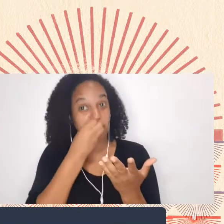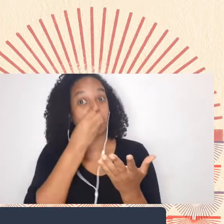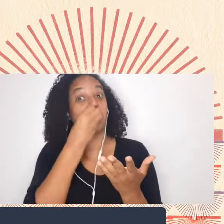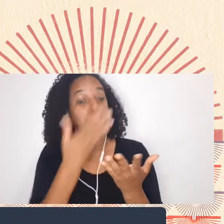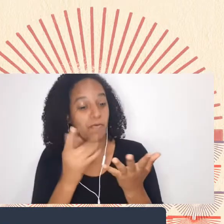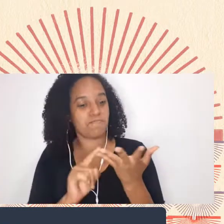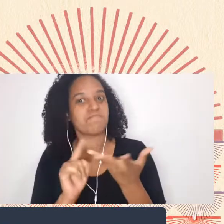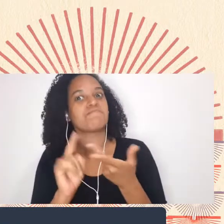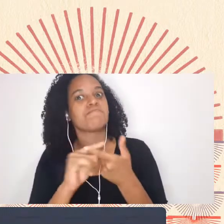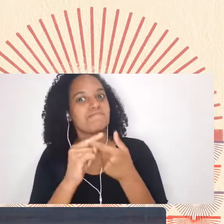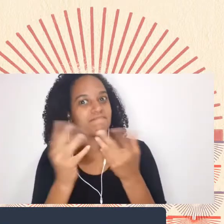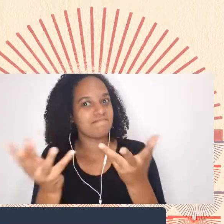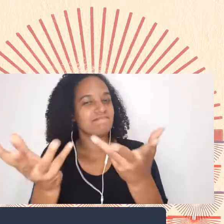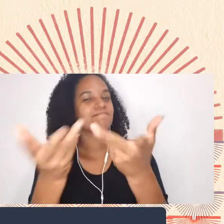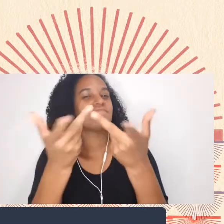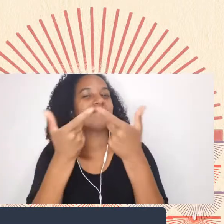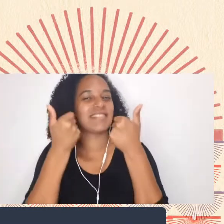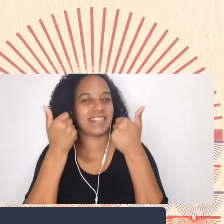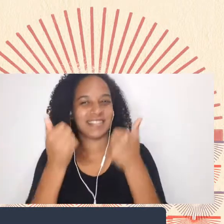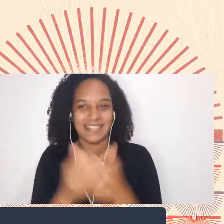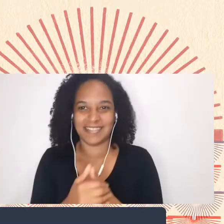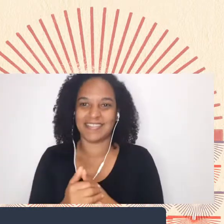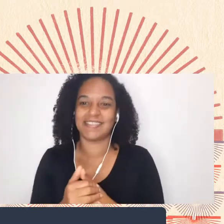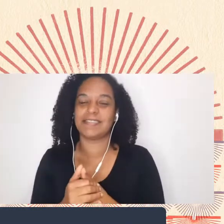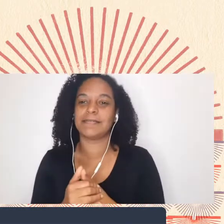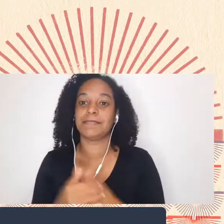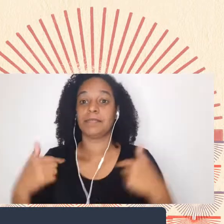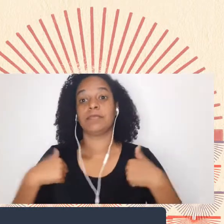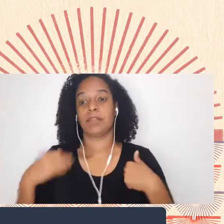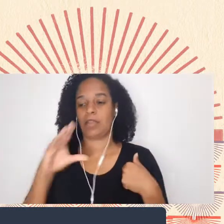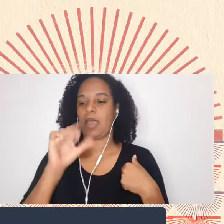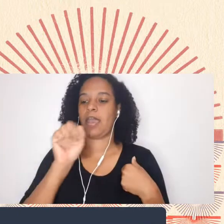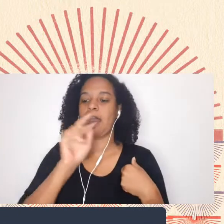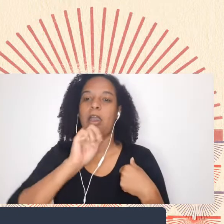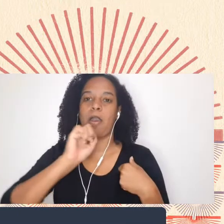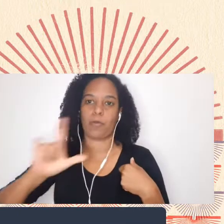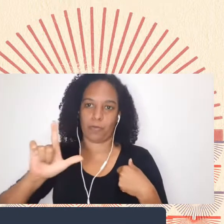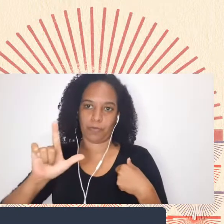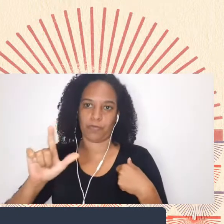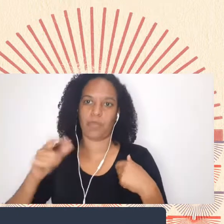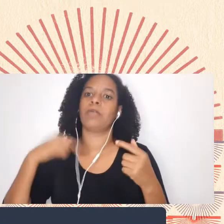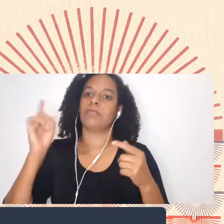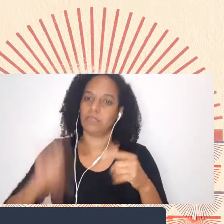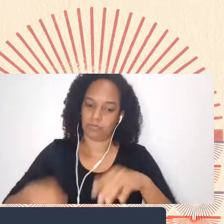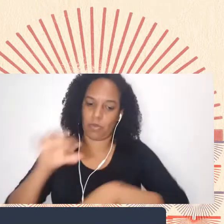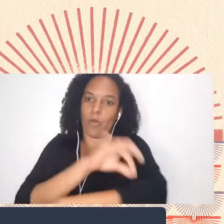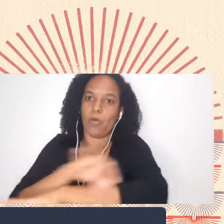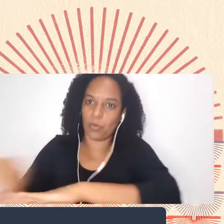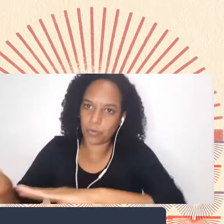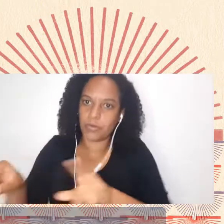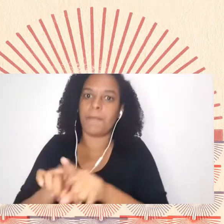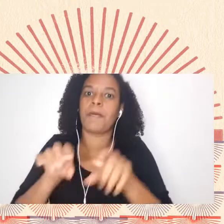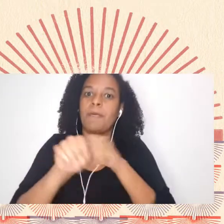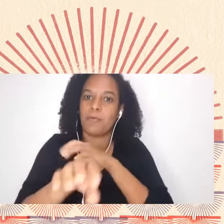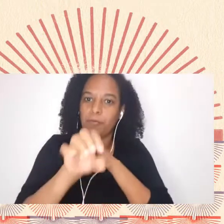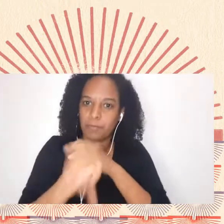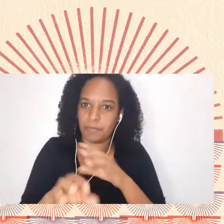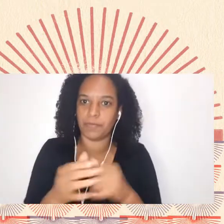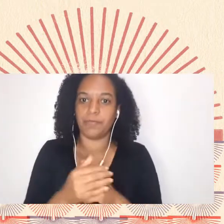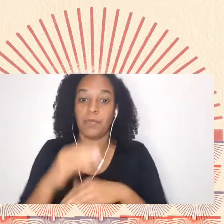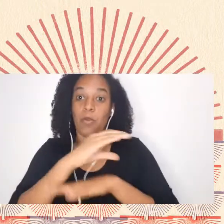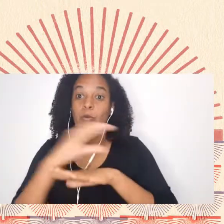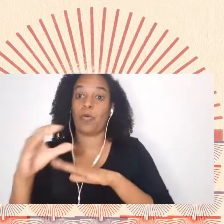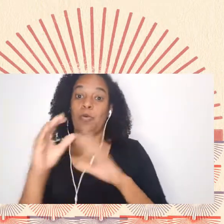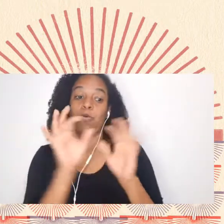ser bem encantadora. Eu sou a Carol Menock, eu sou arquiteta e educadora, coordeno o